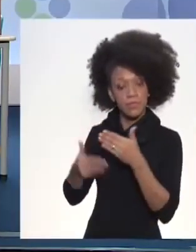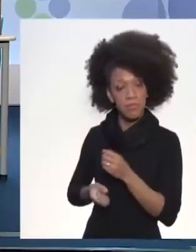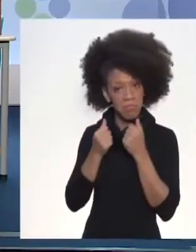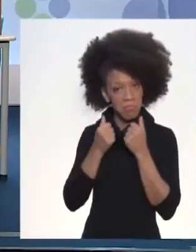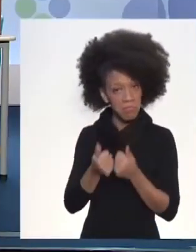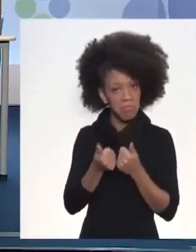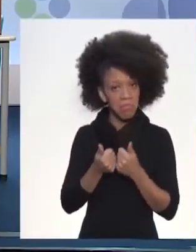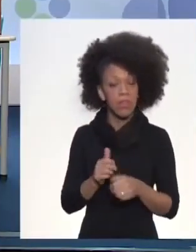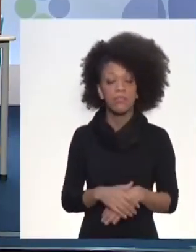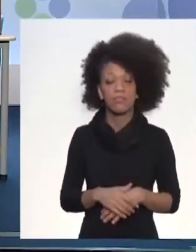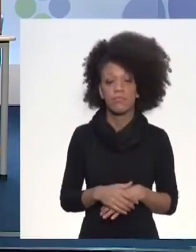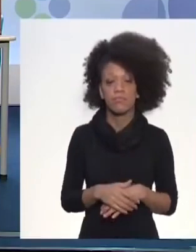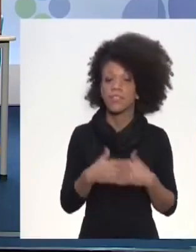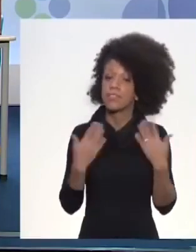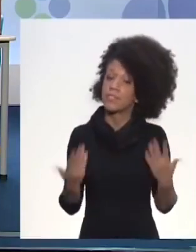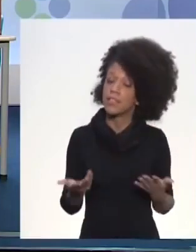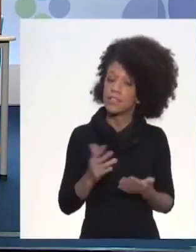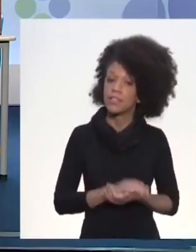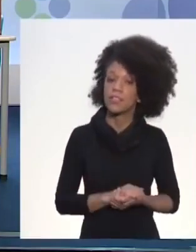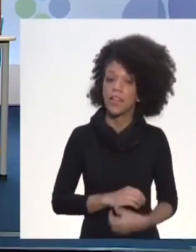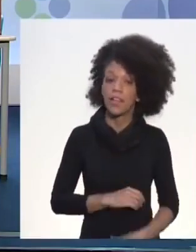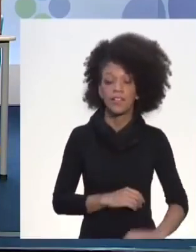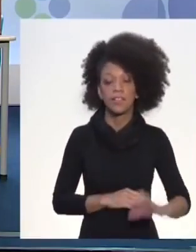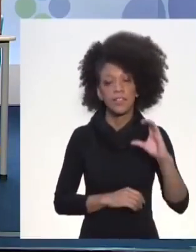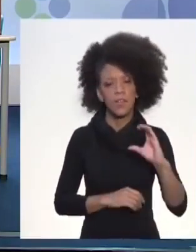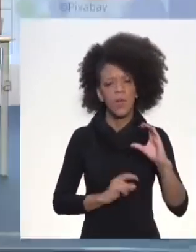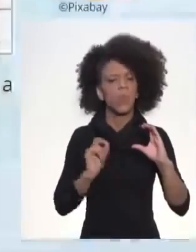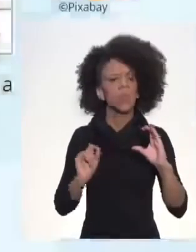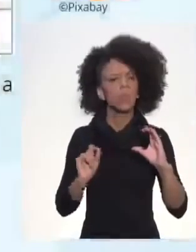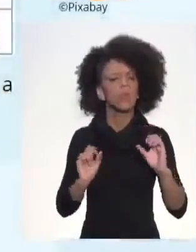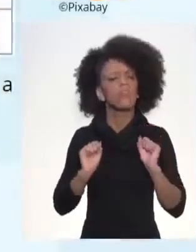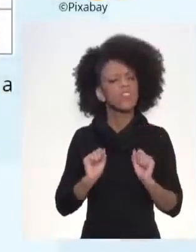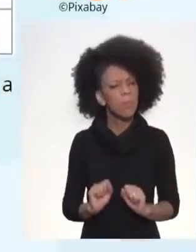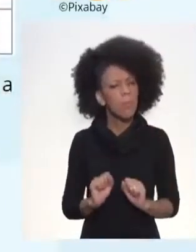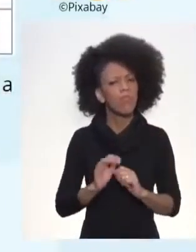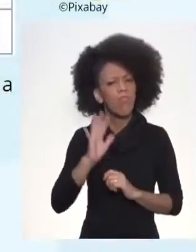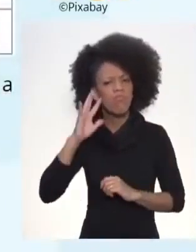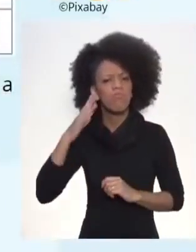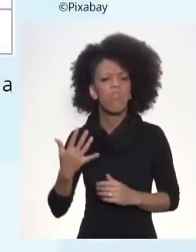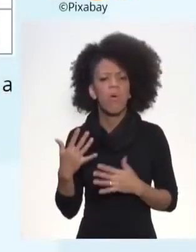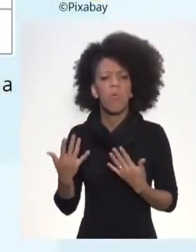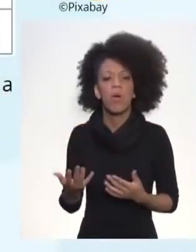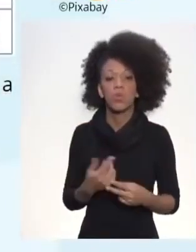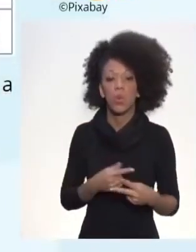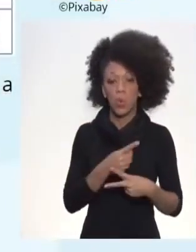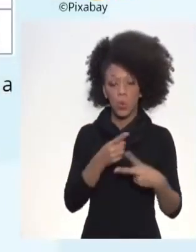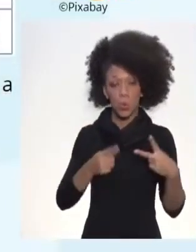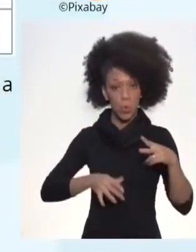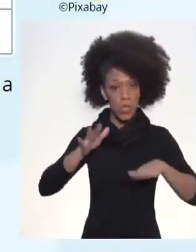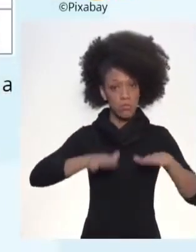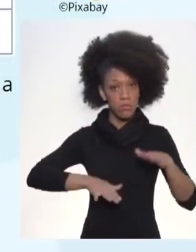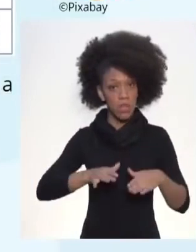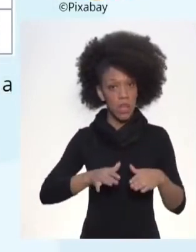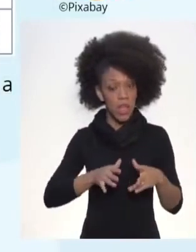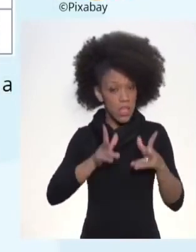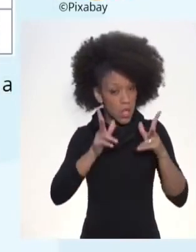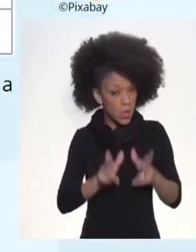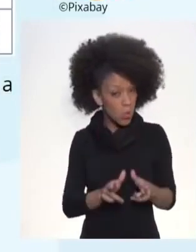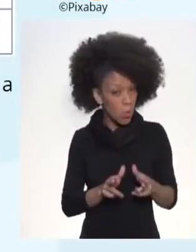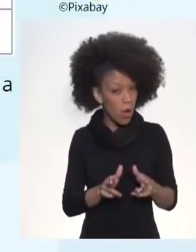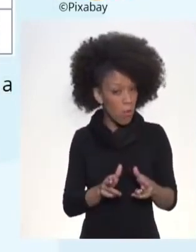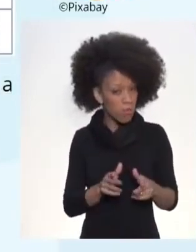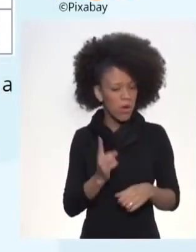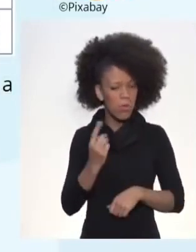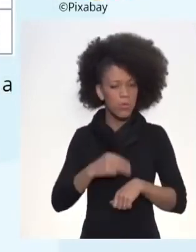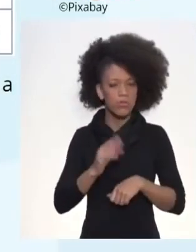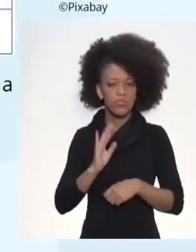bem. E aí, vamos lá, a letra C. O que você pode concluir quando duas grandezas têm a mesma razão de proporcionalidade?